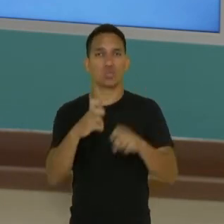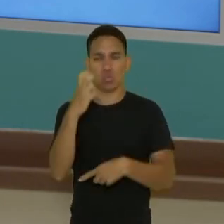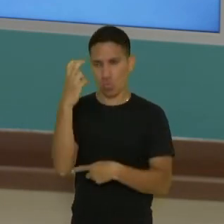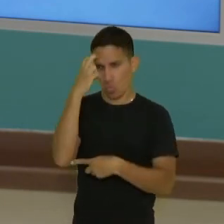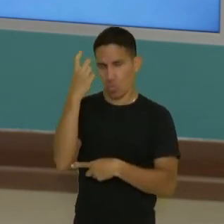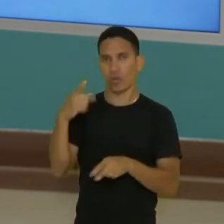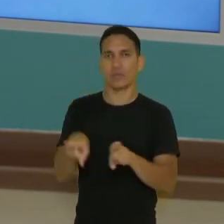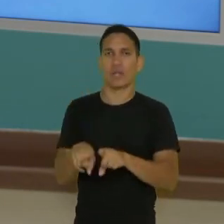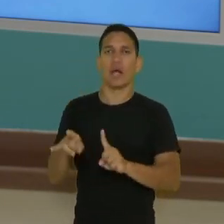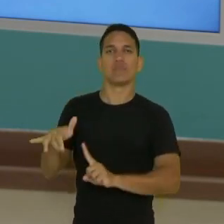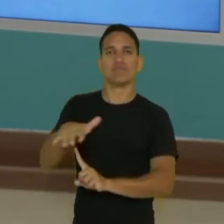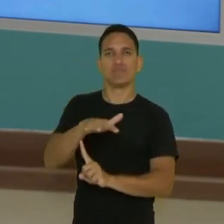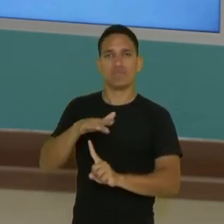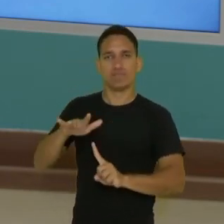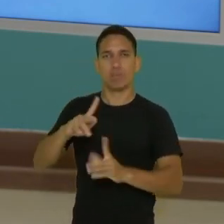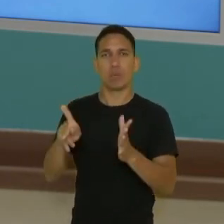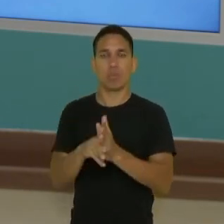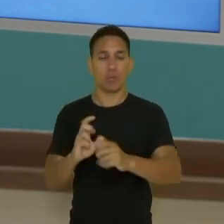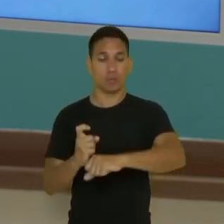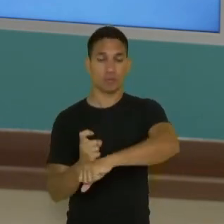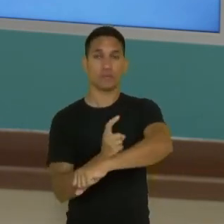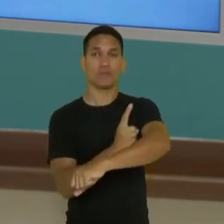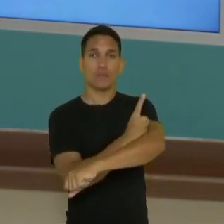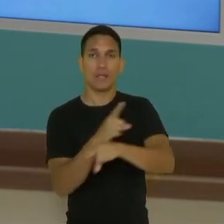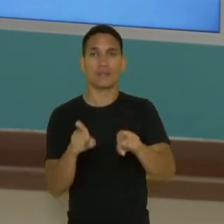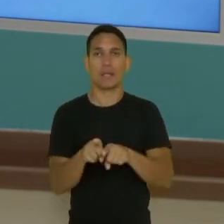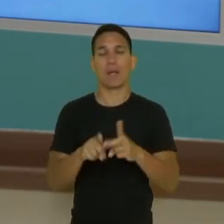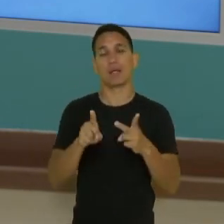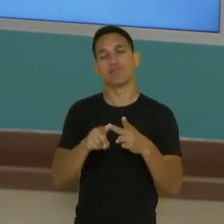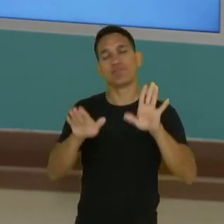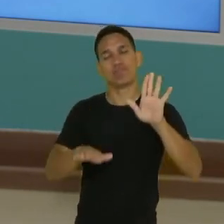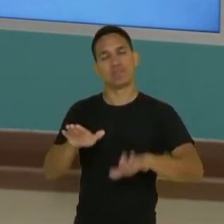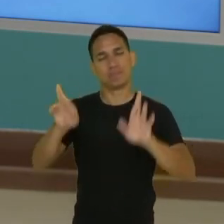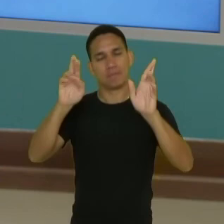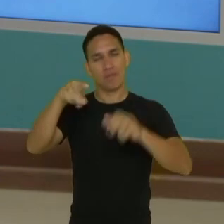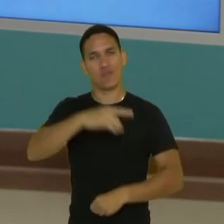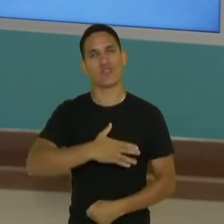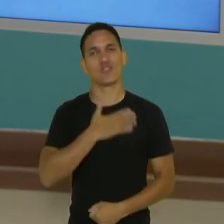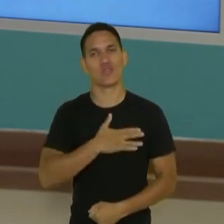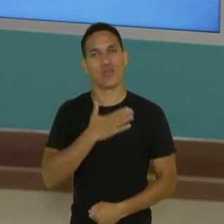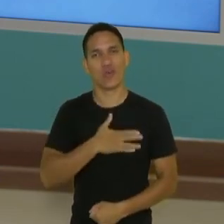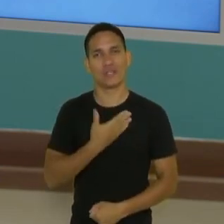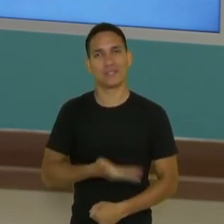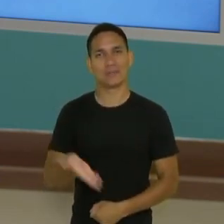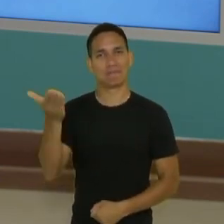culturais, antropologia cultural, do evolucionismo e do relativismo. Espero que vocês tenham